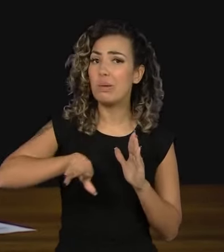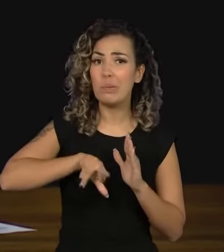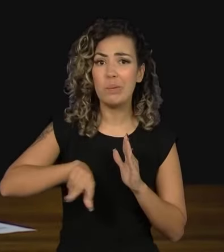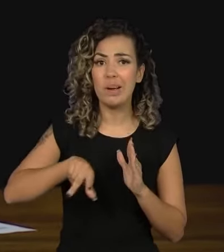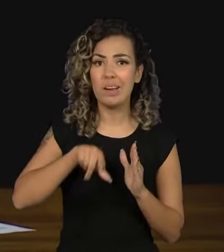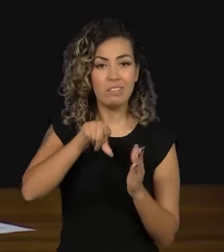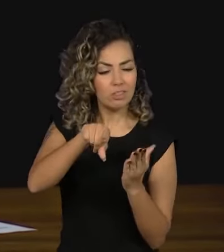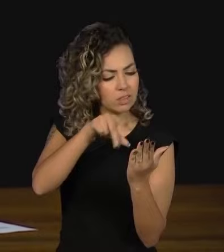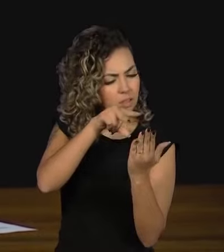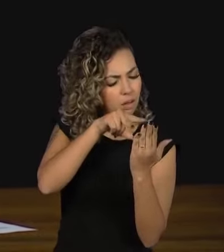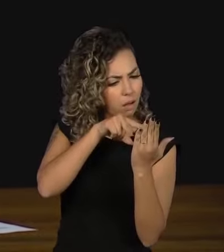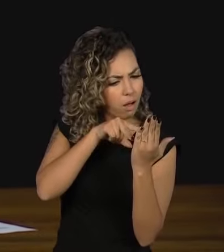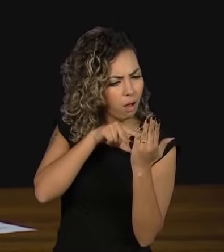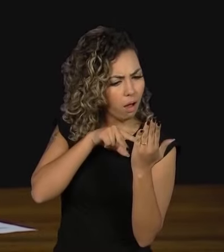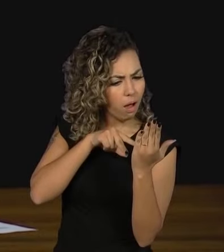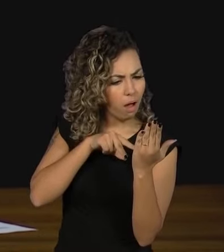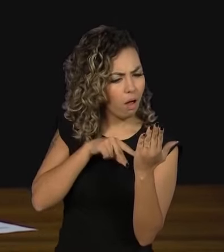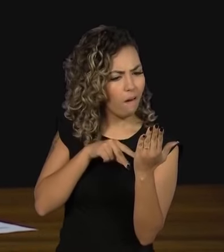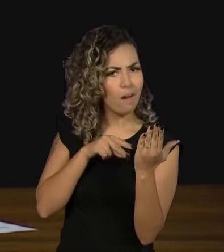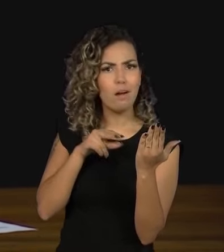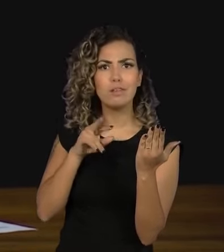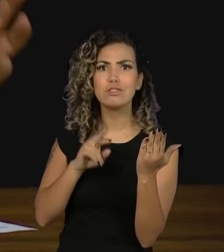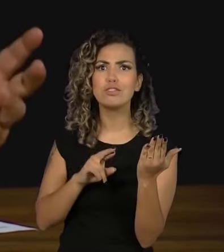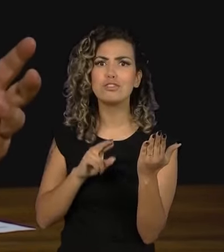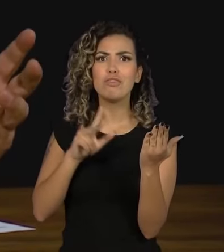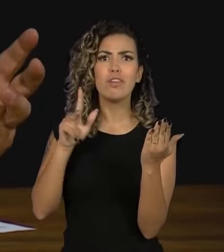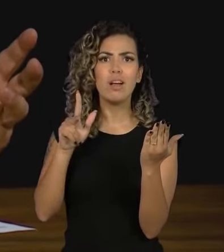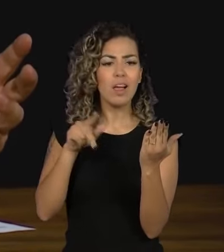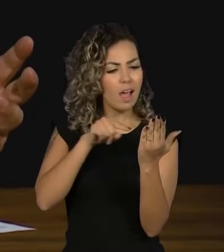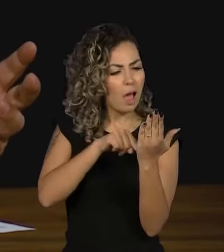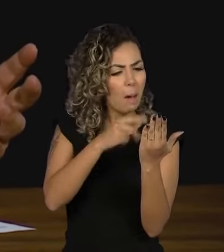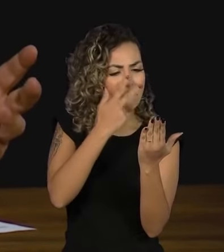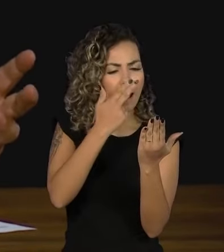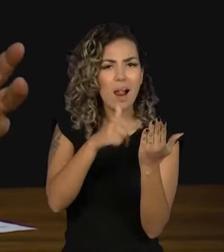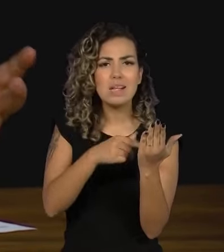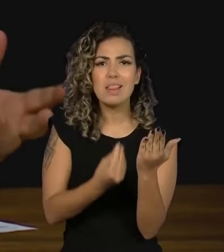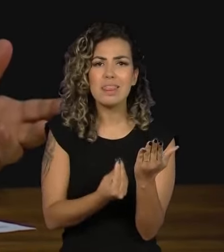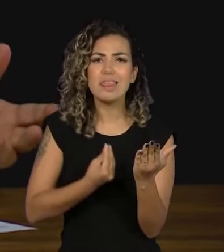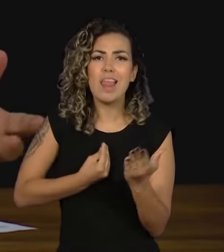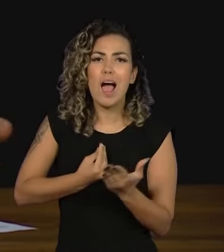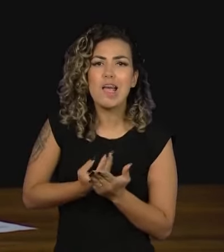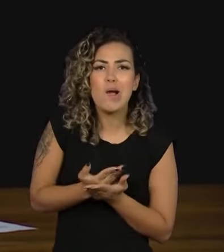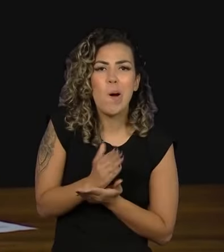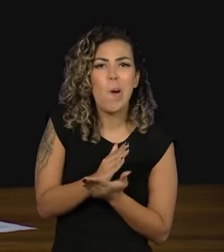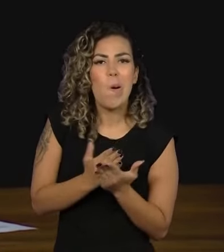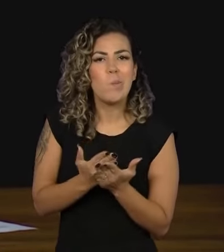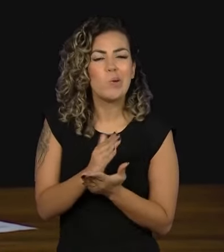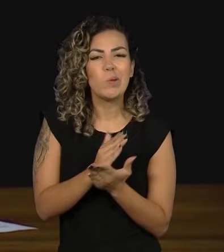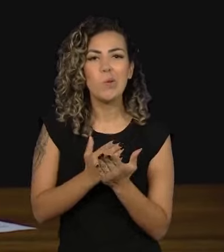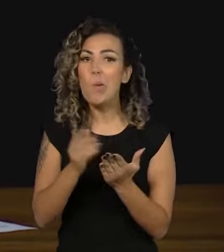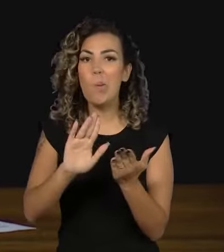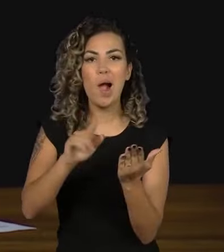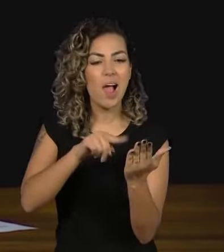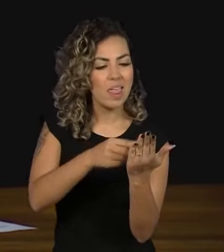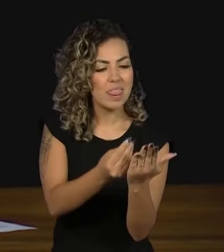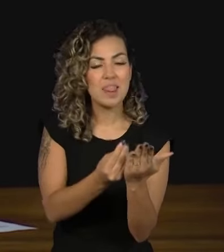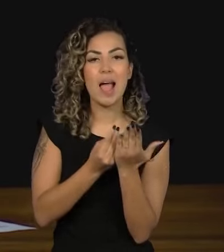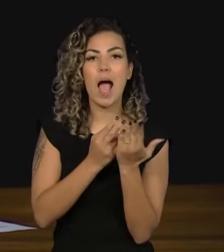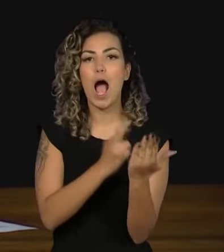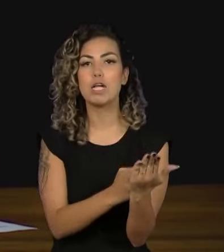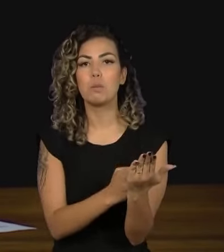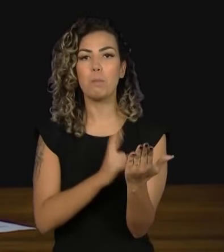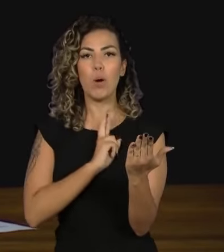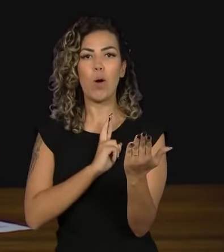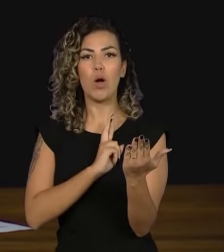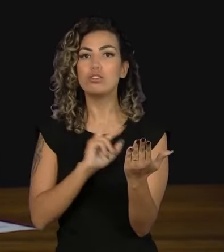contrário é uma espécie de livro de auto atrapalo em vez de oferecer soluções esse livro aqui